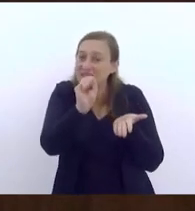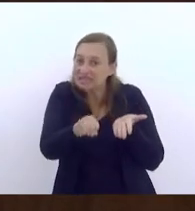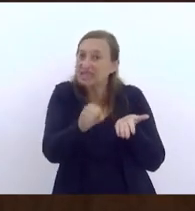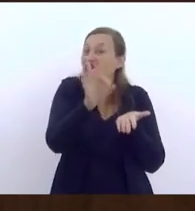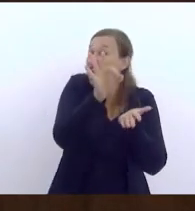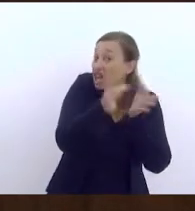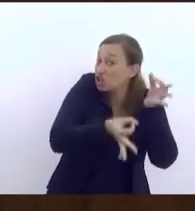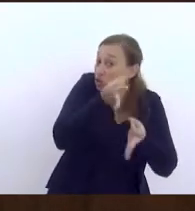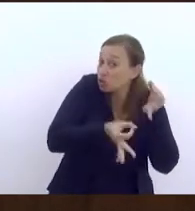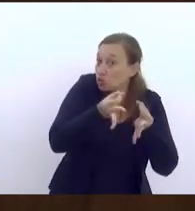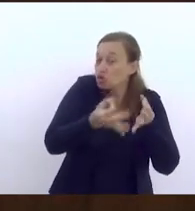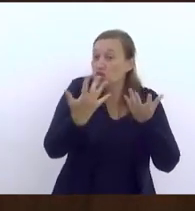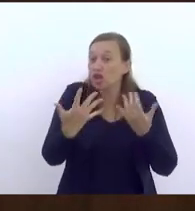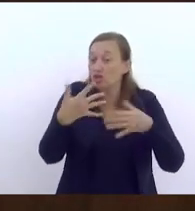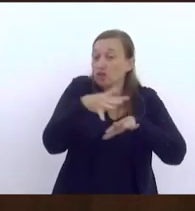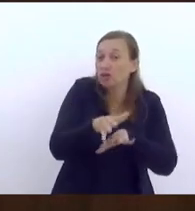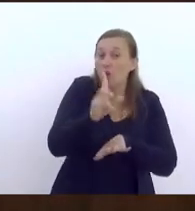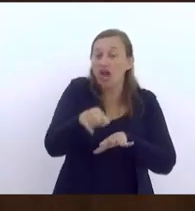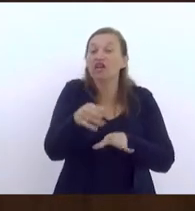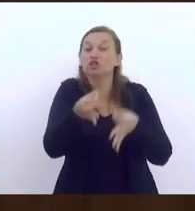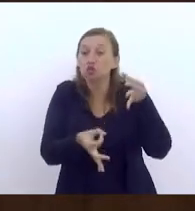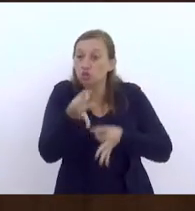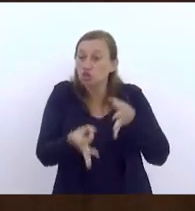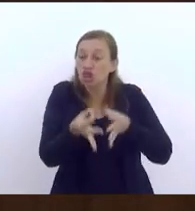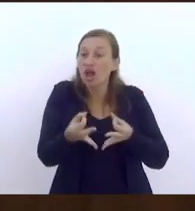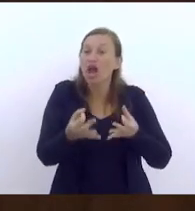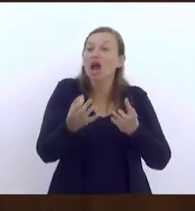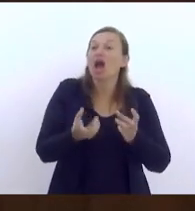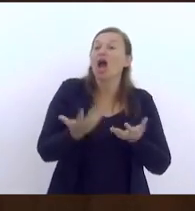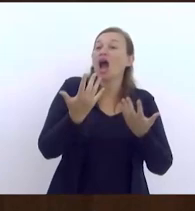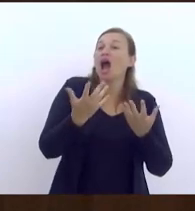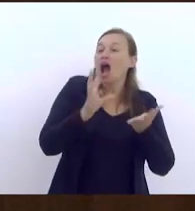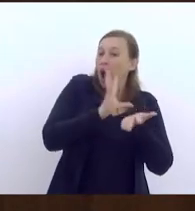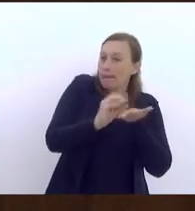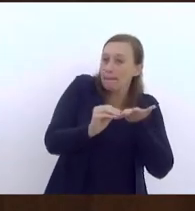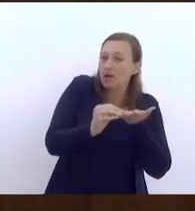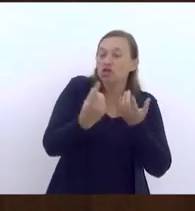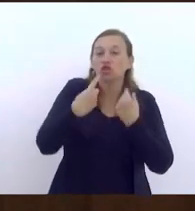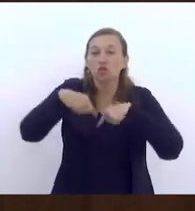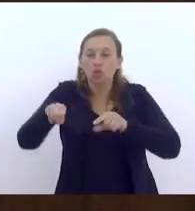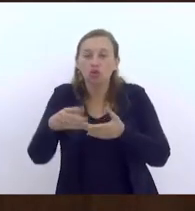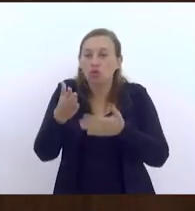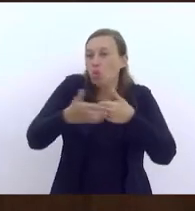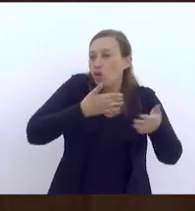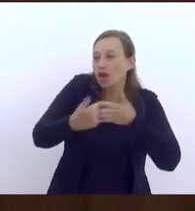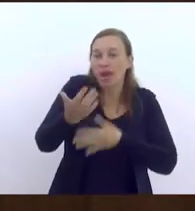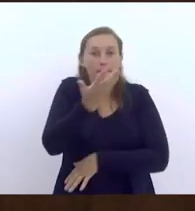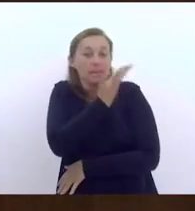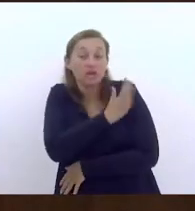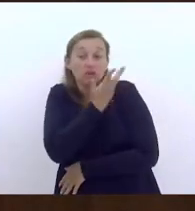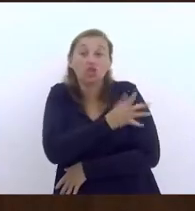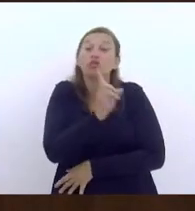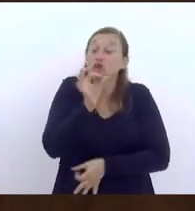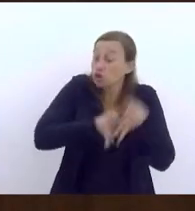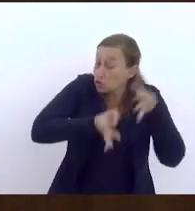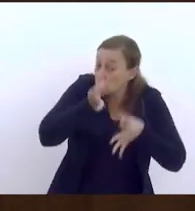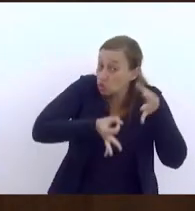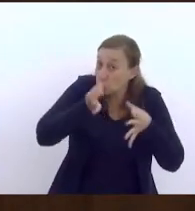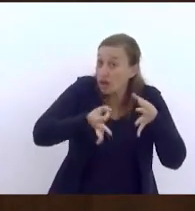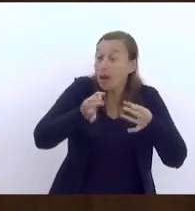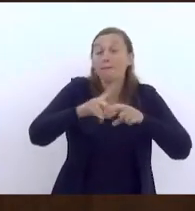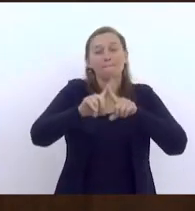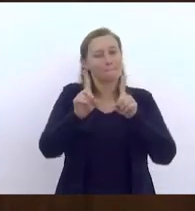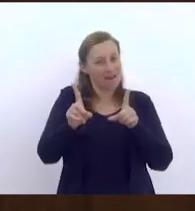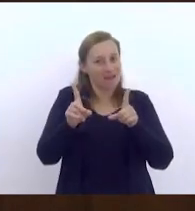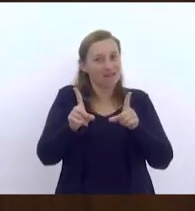A pauta da inclusão é justa, a pauta do combate a qualquer tipo de preconceito é absolutamente justa,